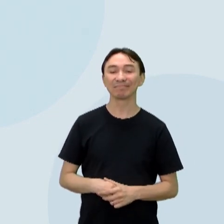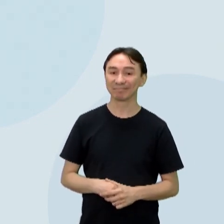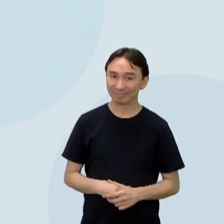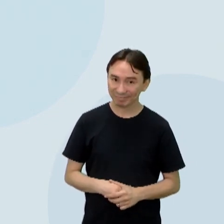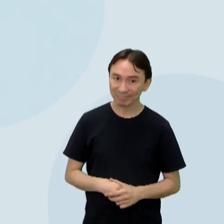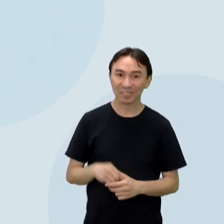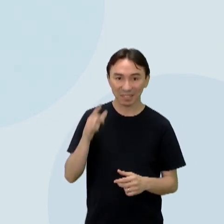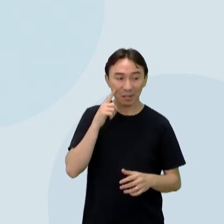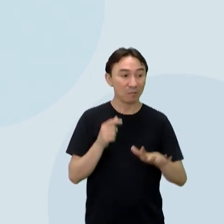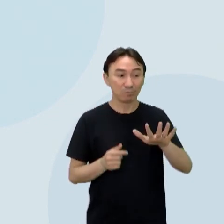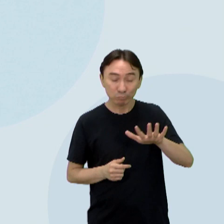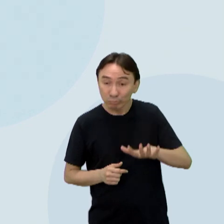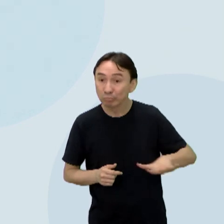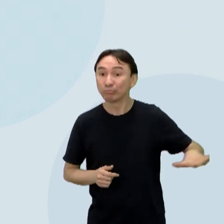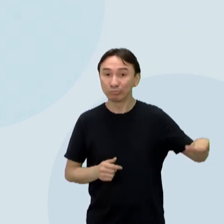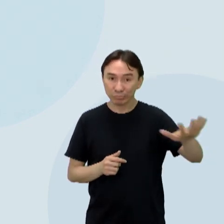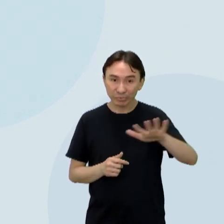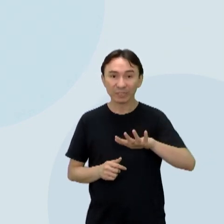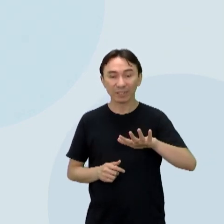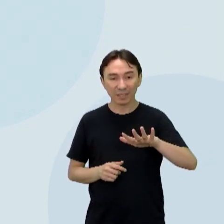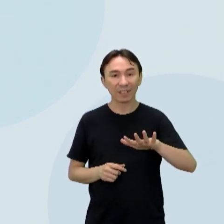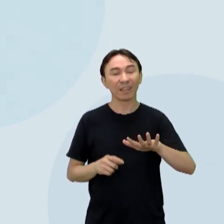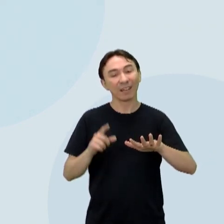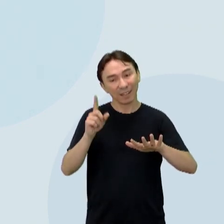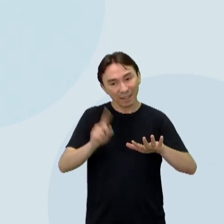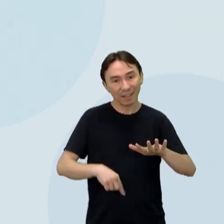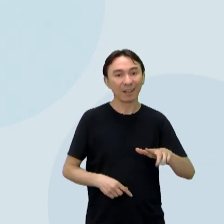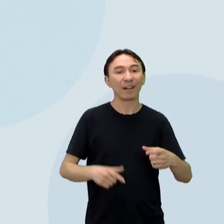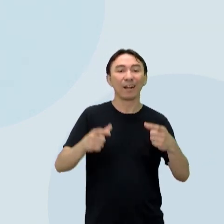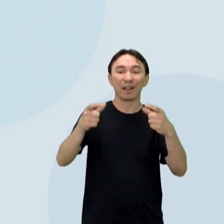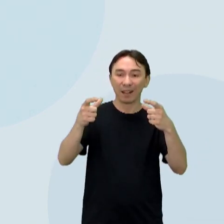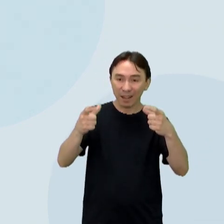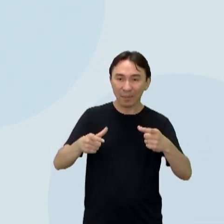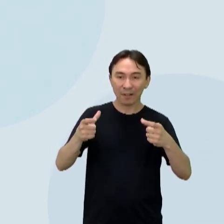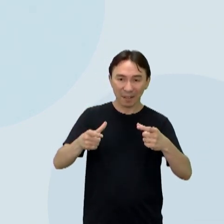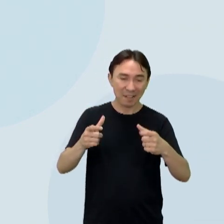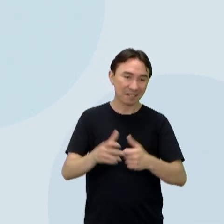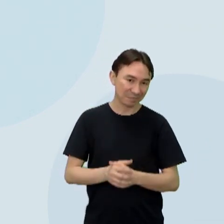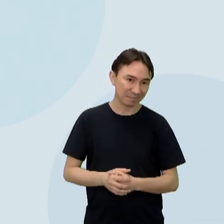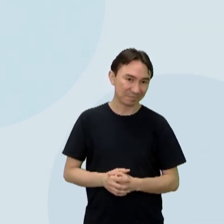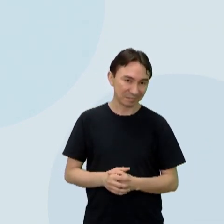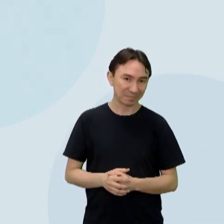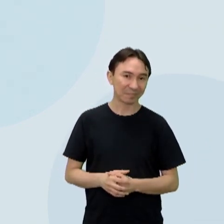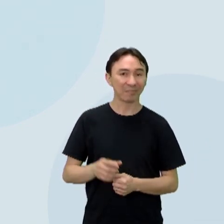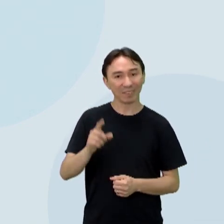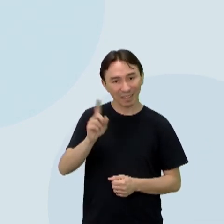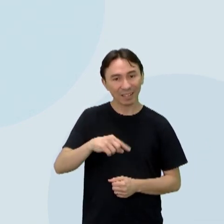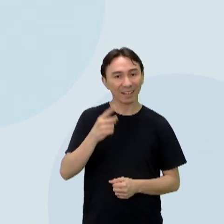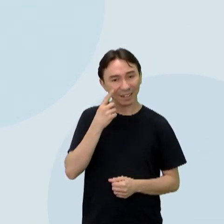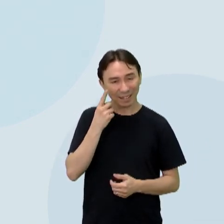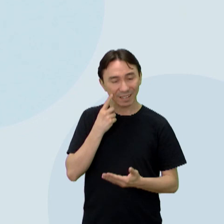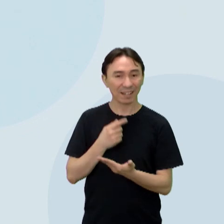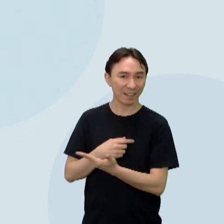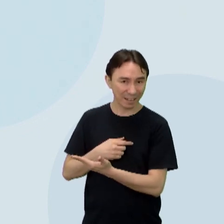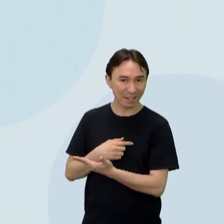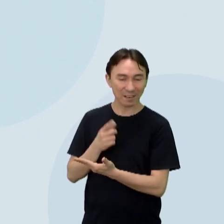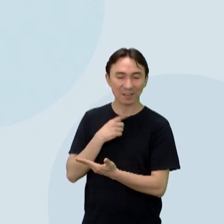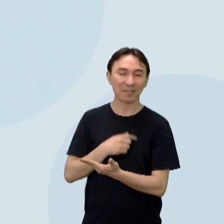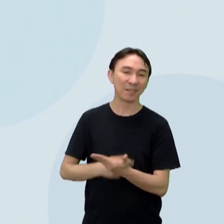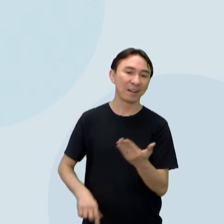toda parte aqui, o que nós temos? Ah, se vocês quiserem classificar, nós temos uma locução